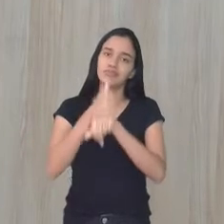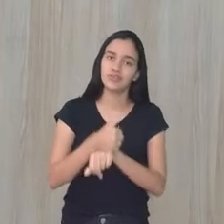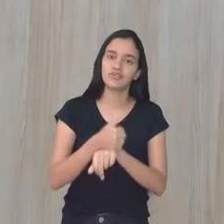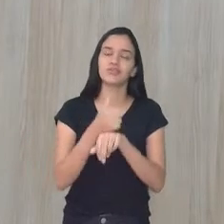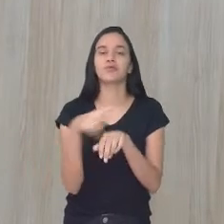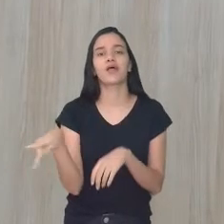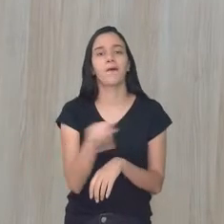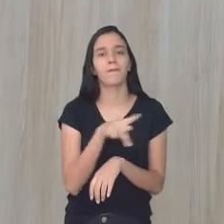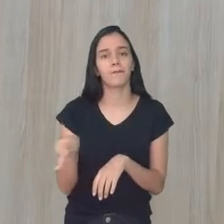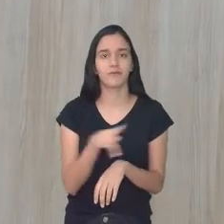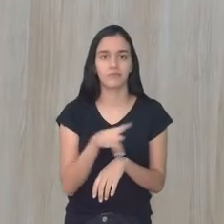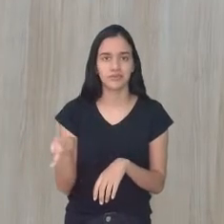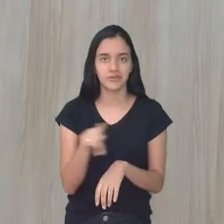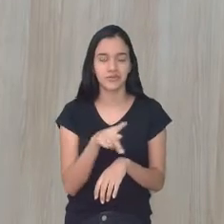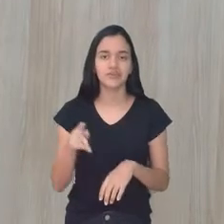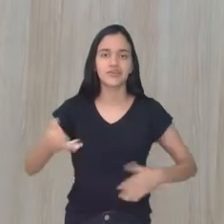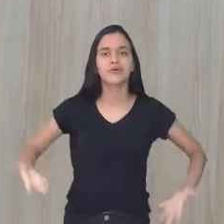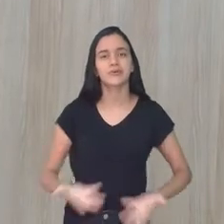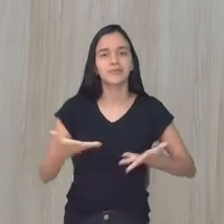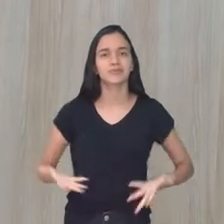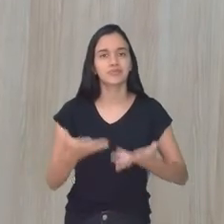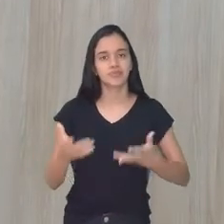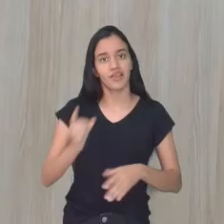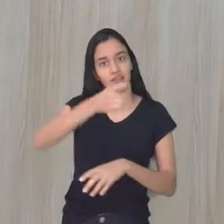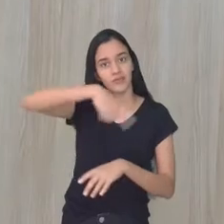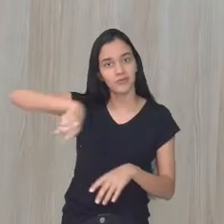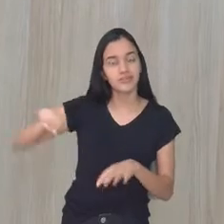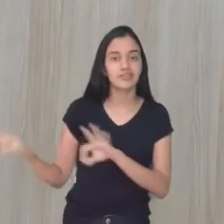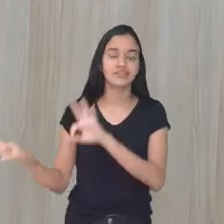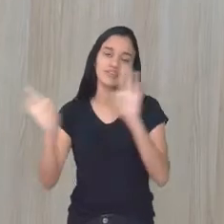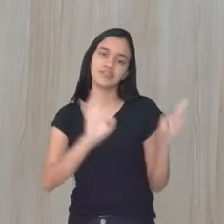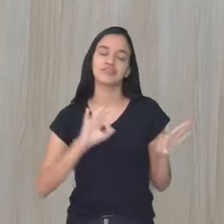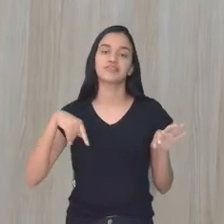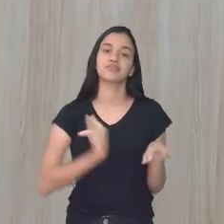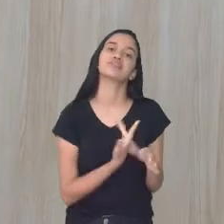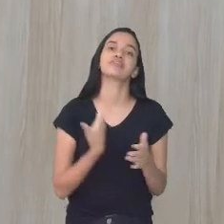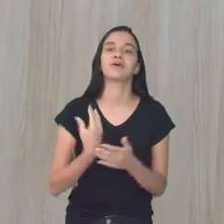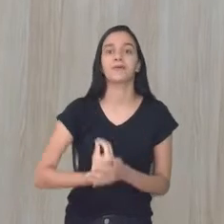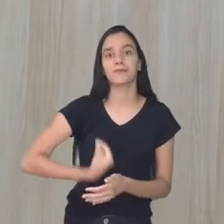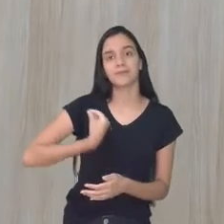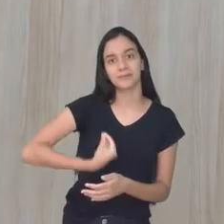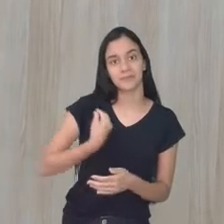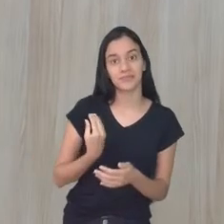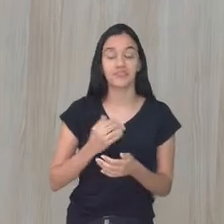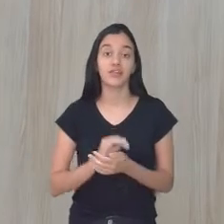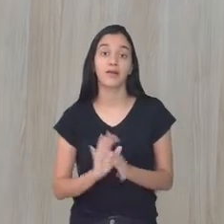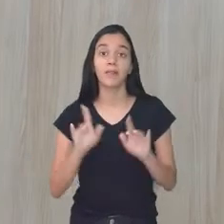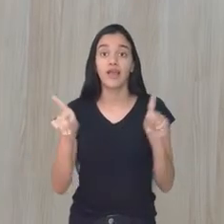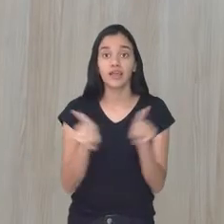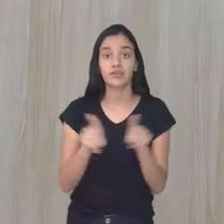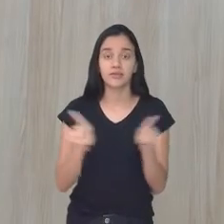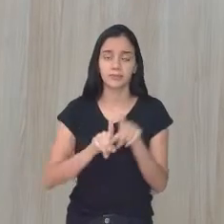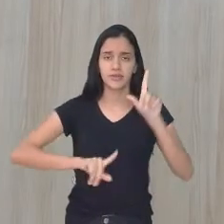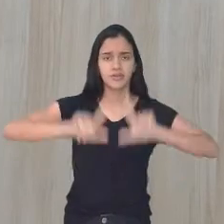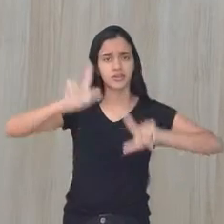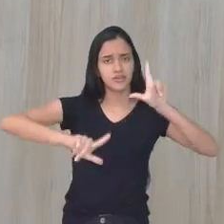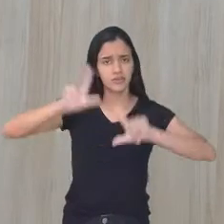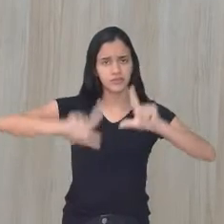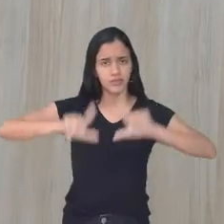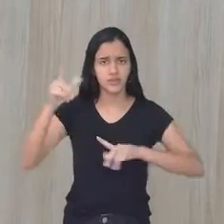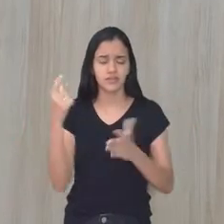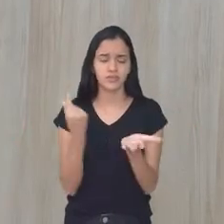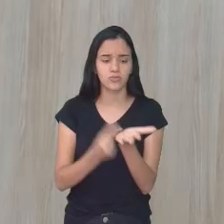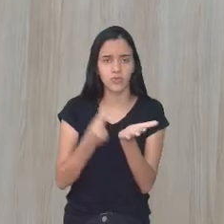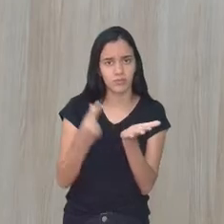aos professores que estão incentivando vocês a assistirem nossas aulas no ao vivo. Mas, além da TV e da questão